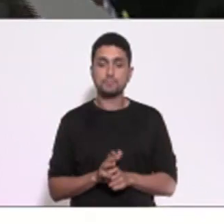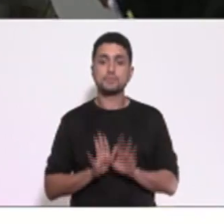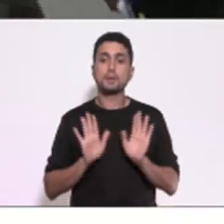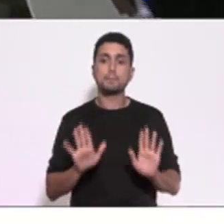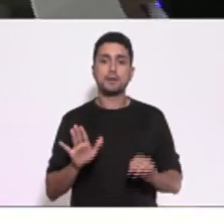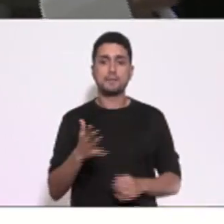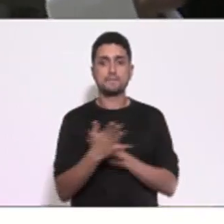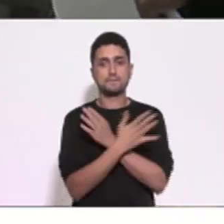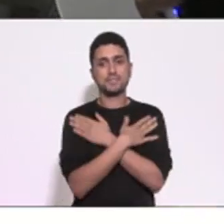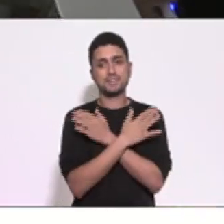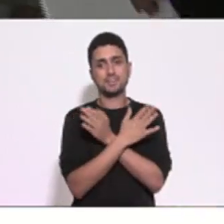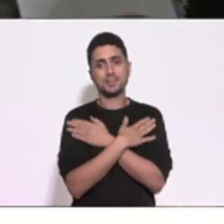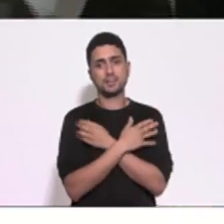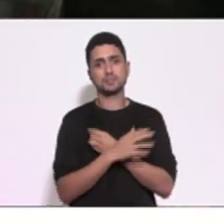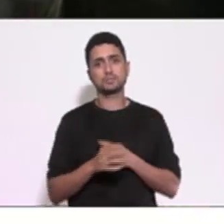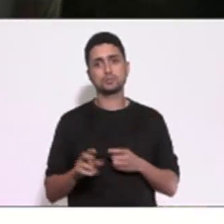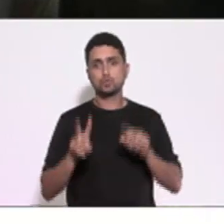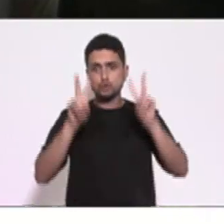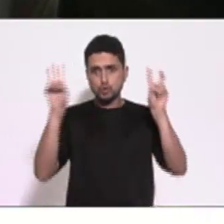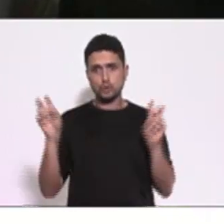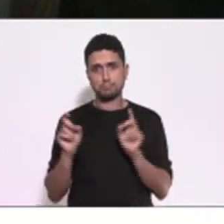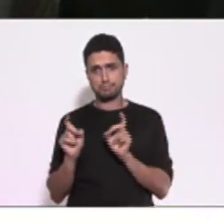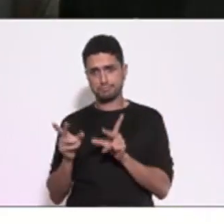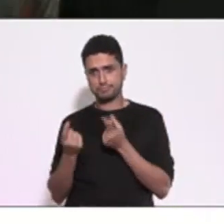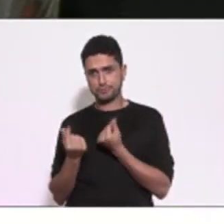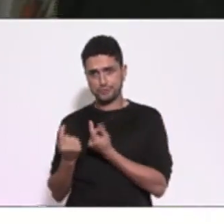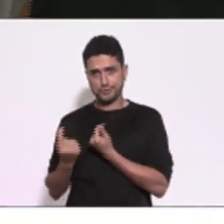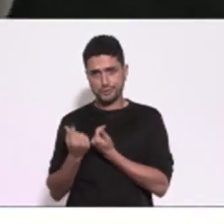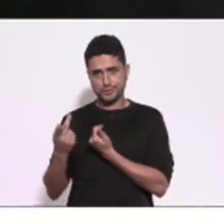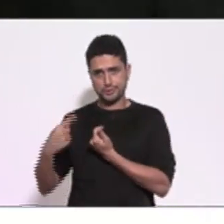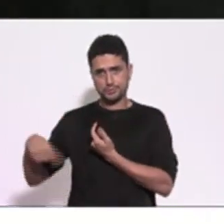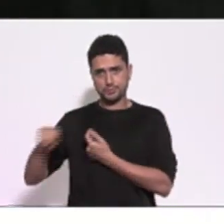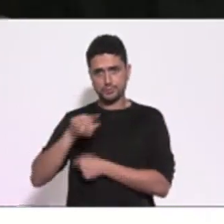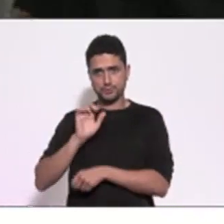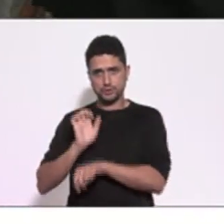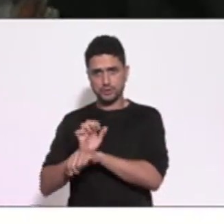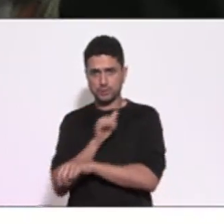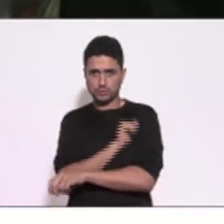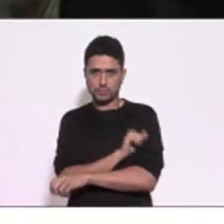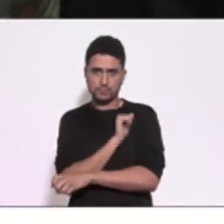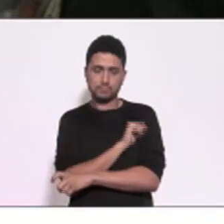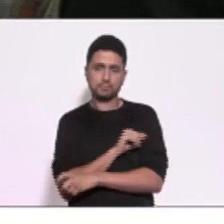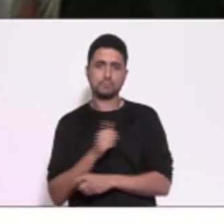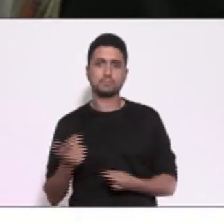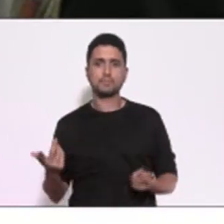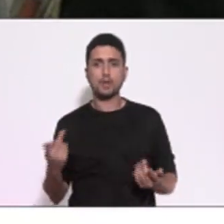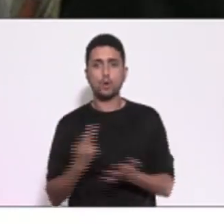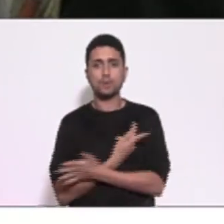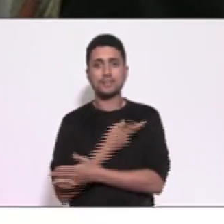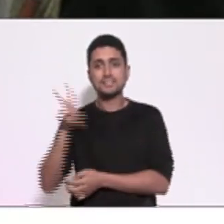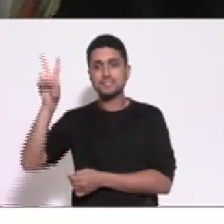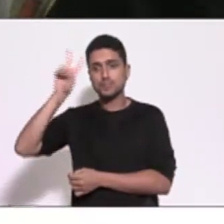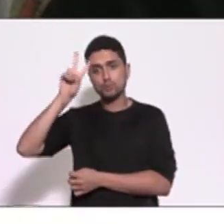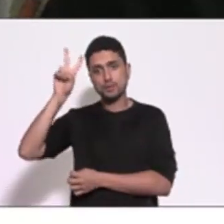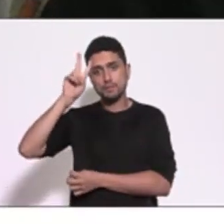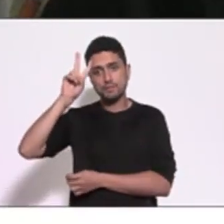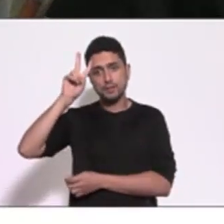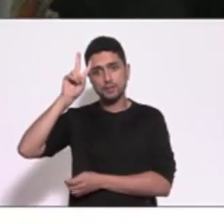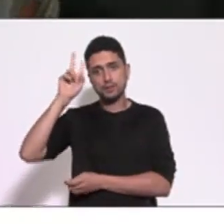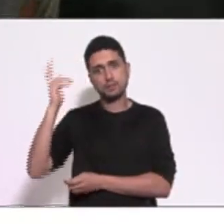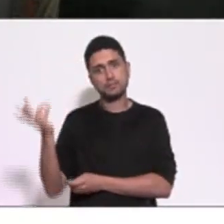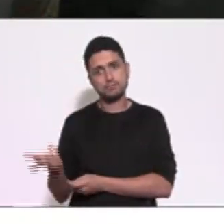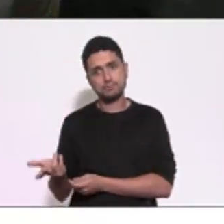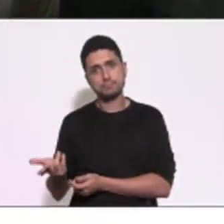feriado, por uma questão econômica do Estado, ele venha a acontecer na segunda-feira.